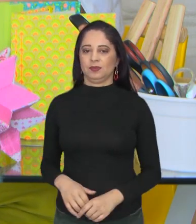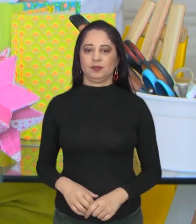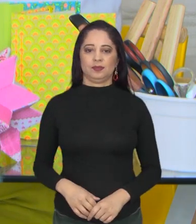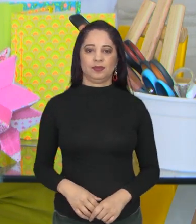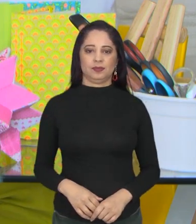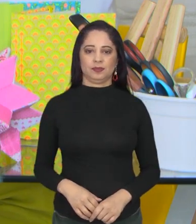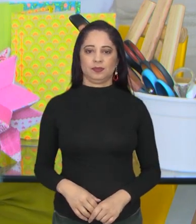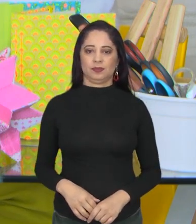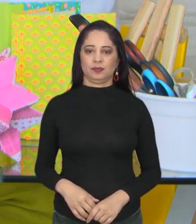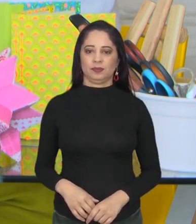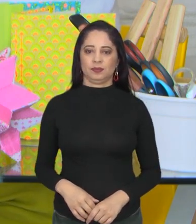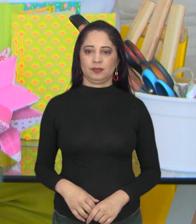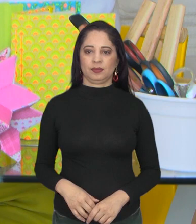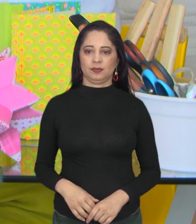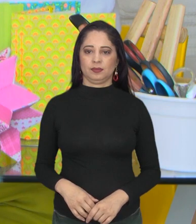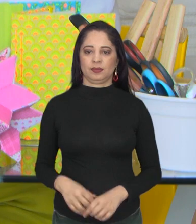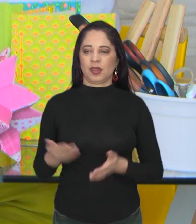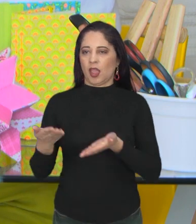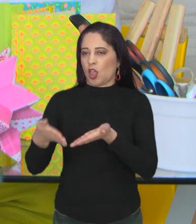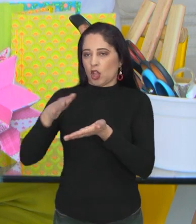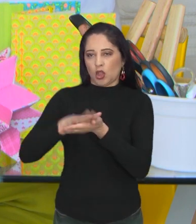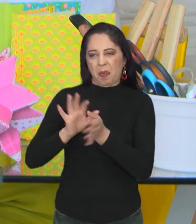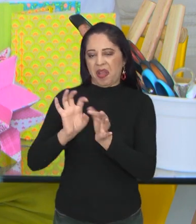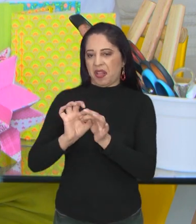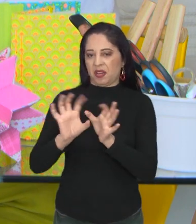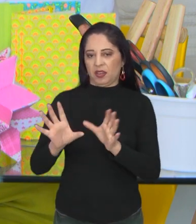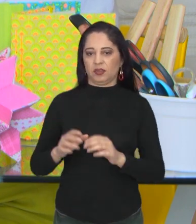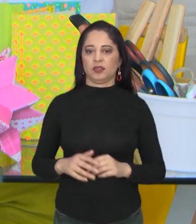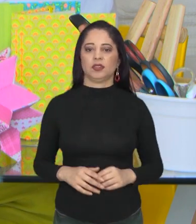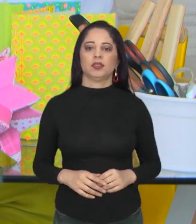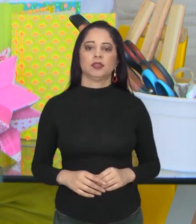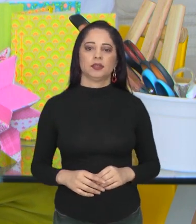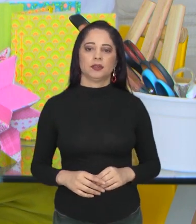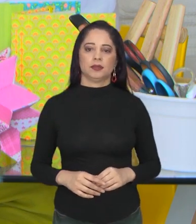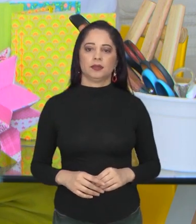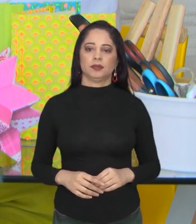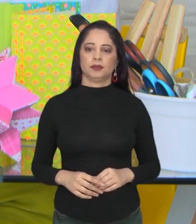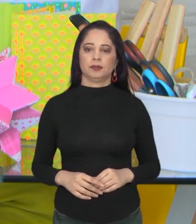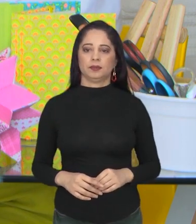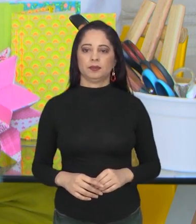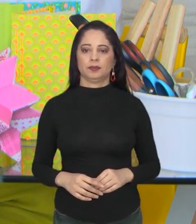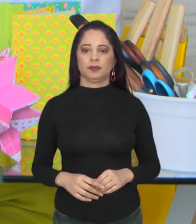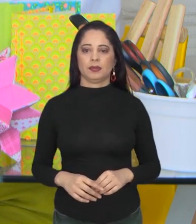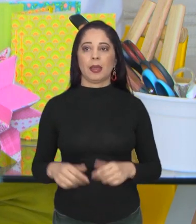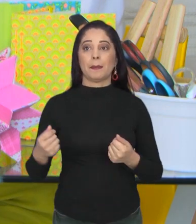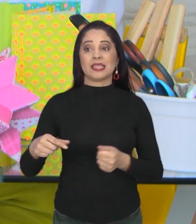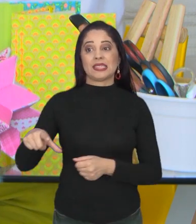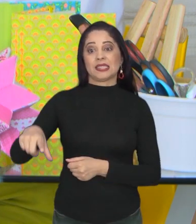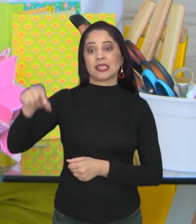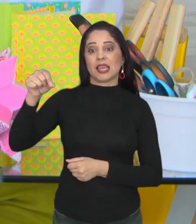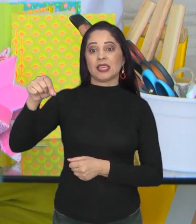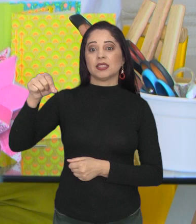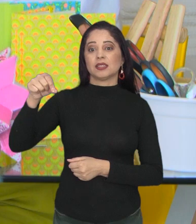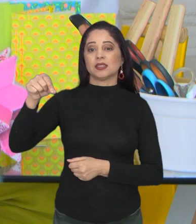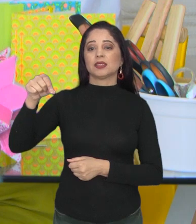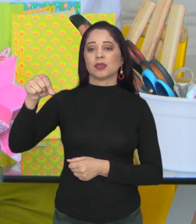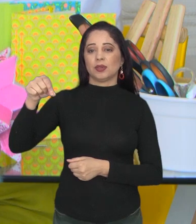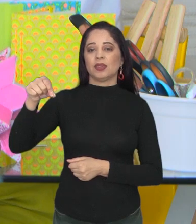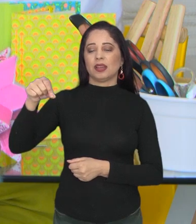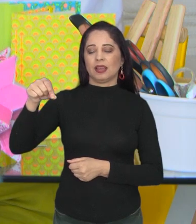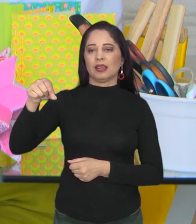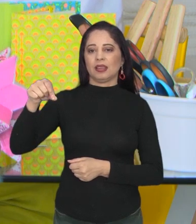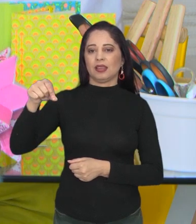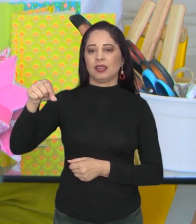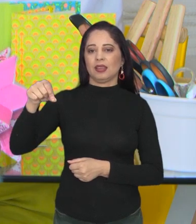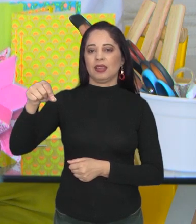dobra ele aqui para que ele fique bem lado na verdade você vai escolher o lado que o papel tem o